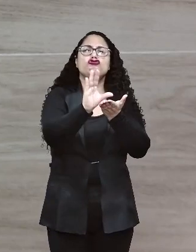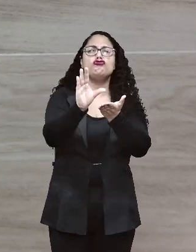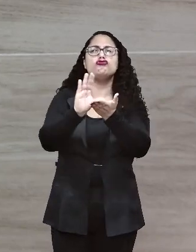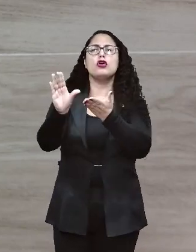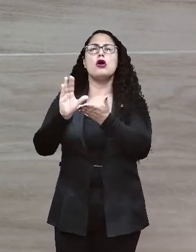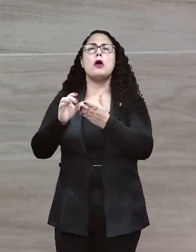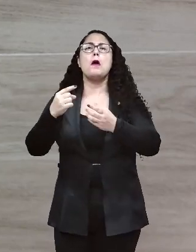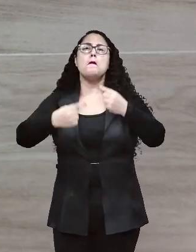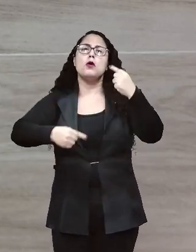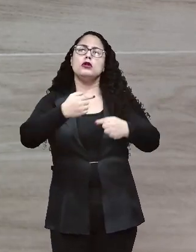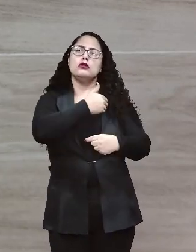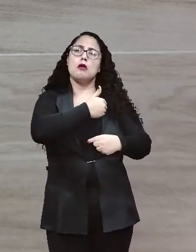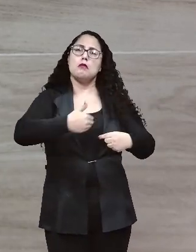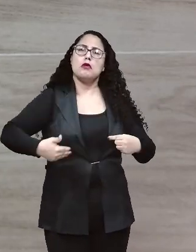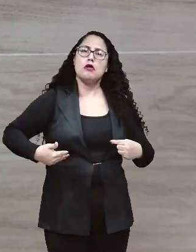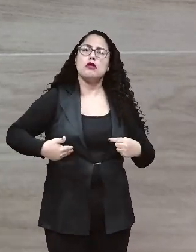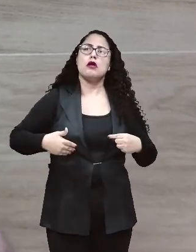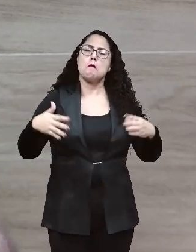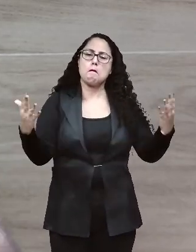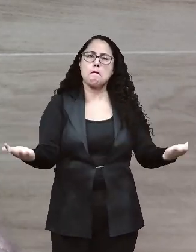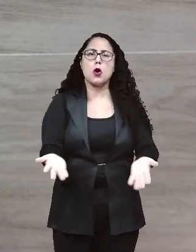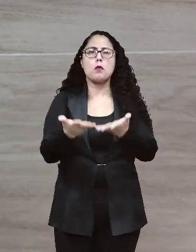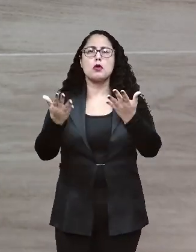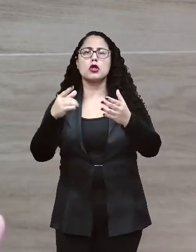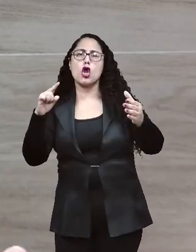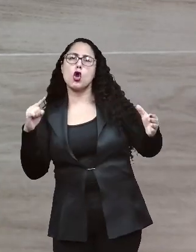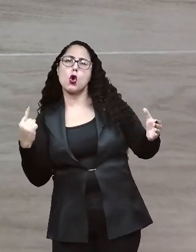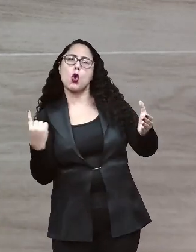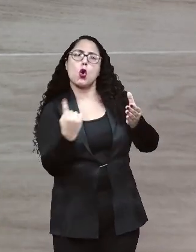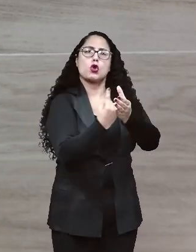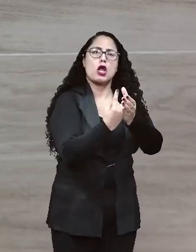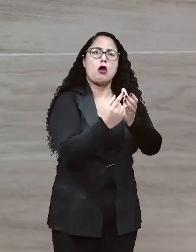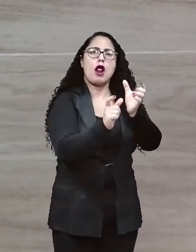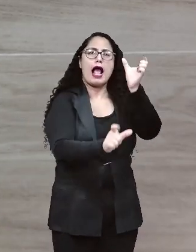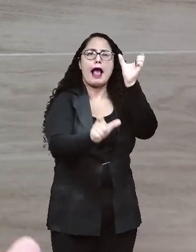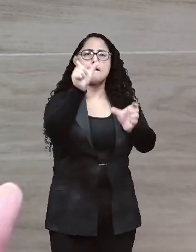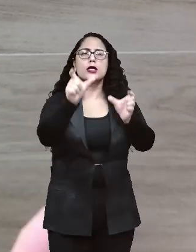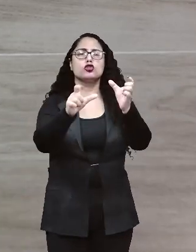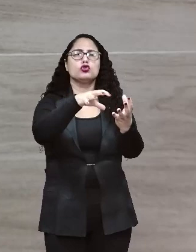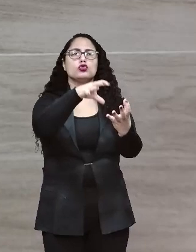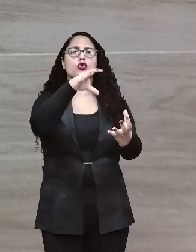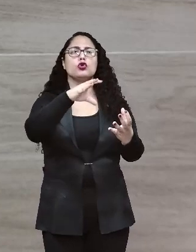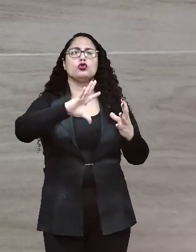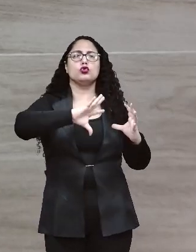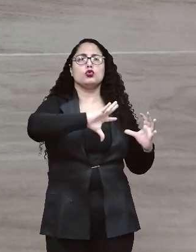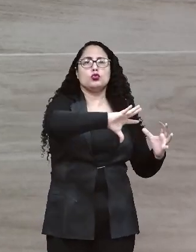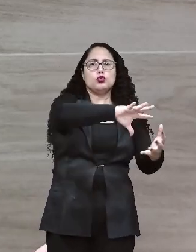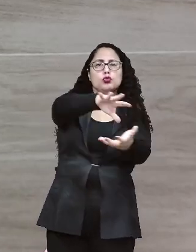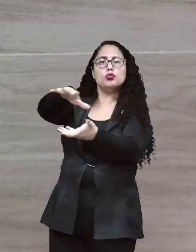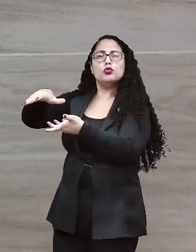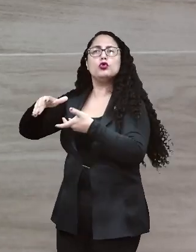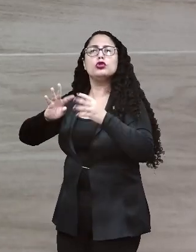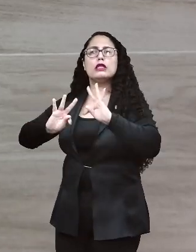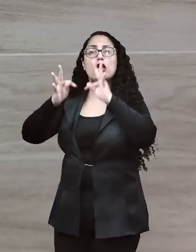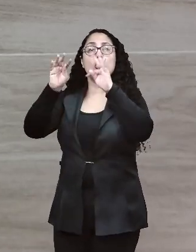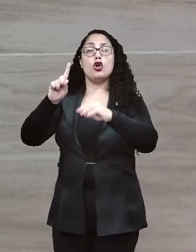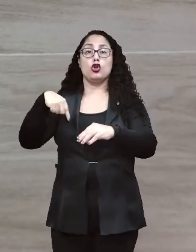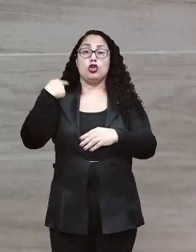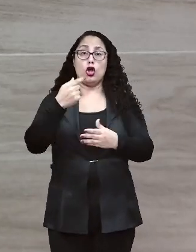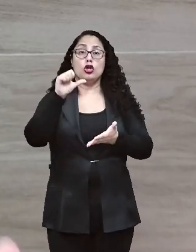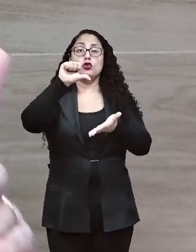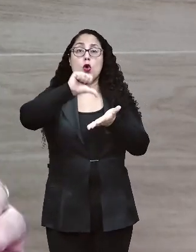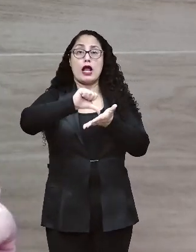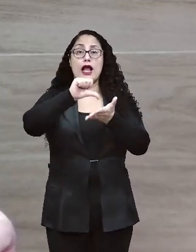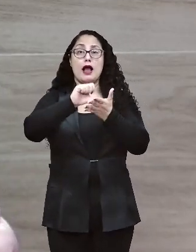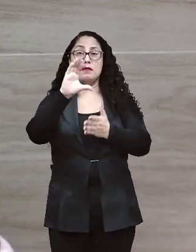políticas públicas que venham a proporcionar a inclusão dessas pessoas idosas no mundo tecnológico. É o que nós do Campus Ceilândia